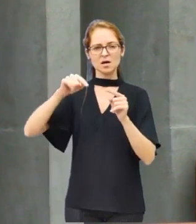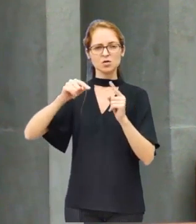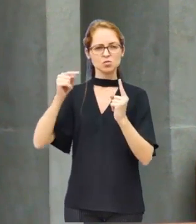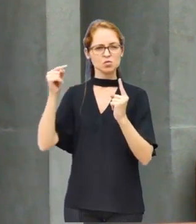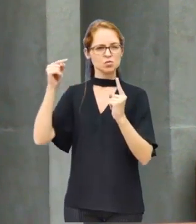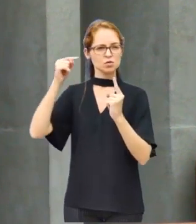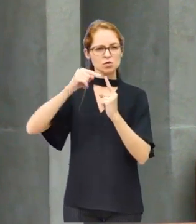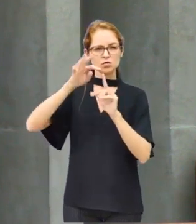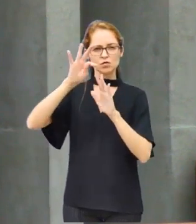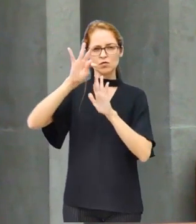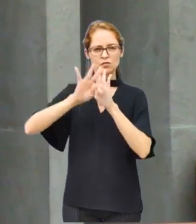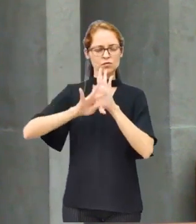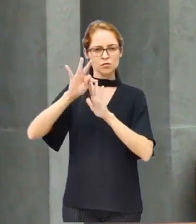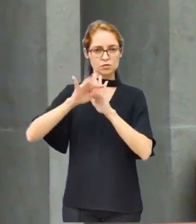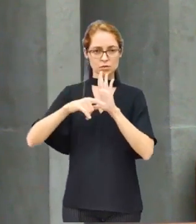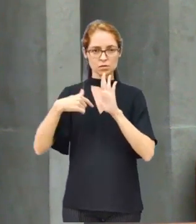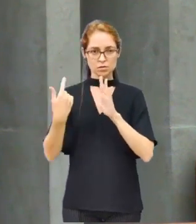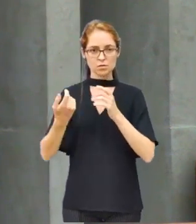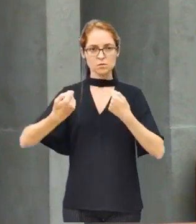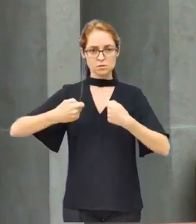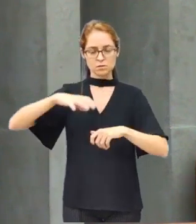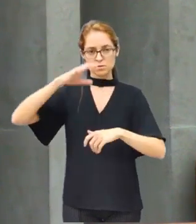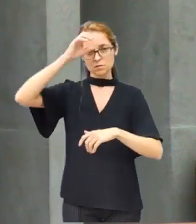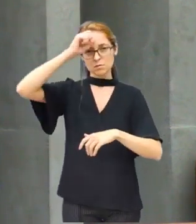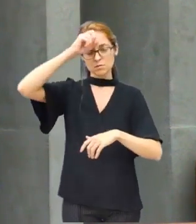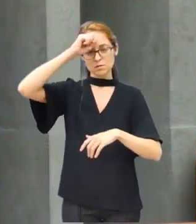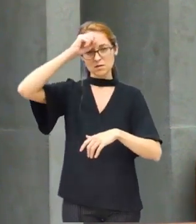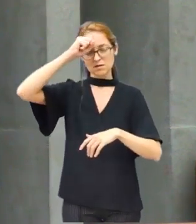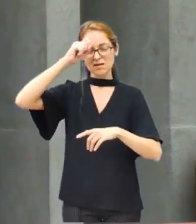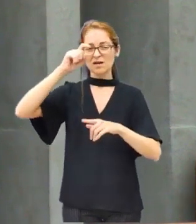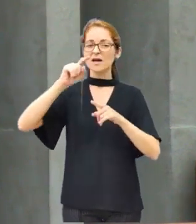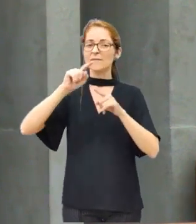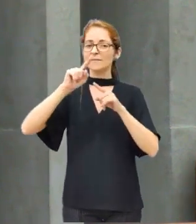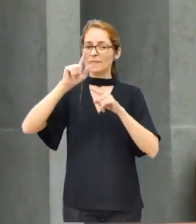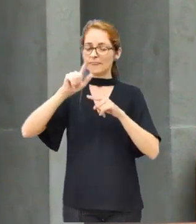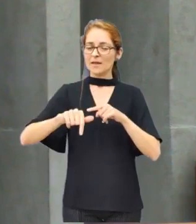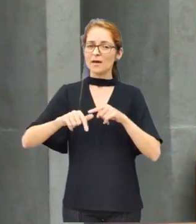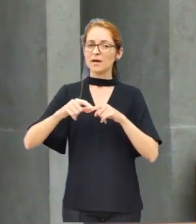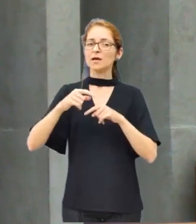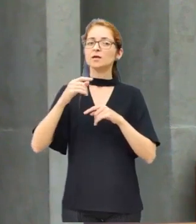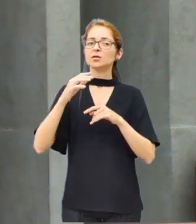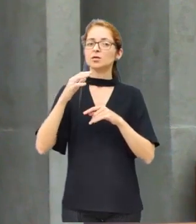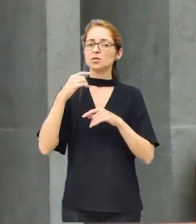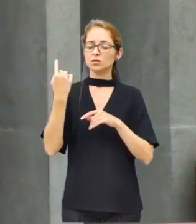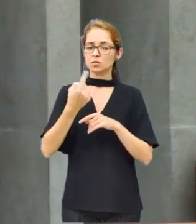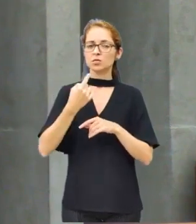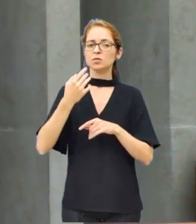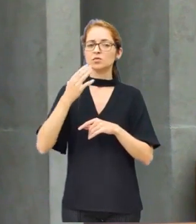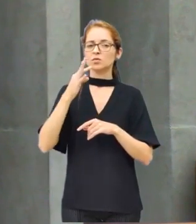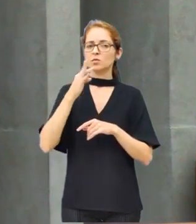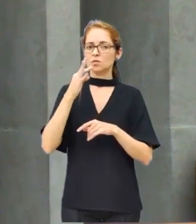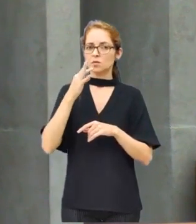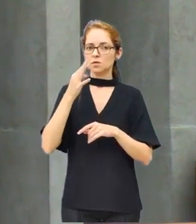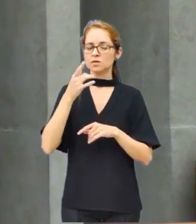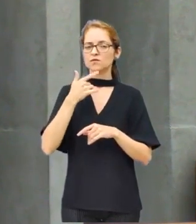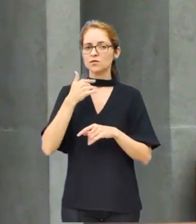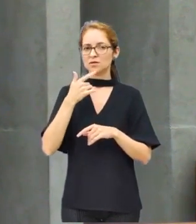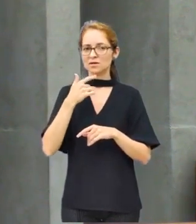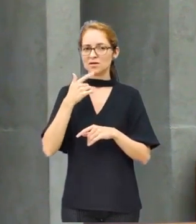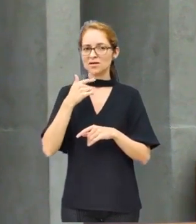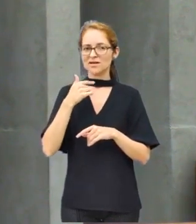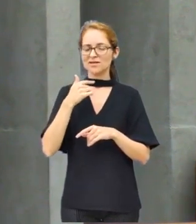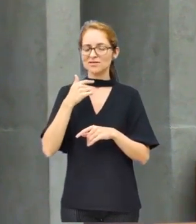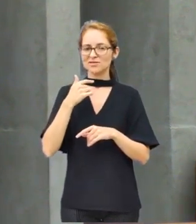creio que esse texto nos traz é que nem sempre conhecer a vontade do Senhor significa que nós